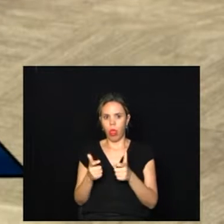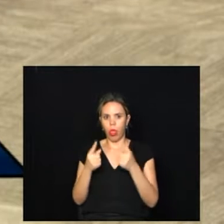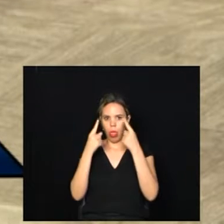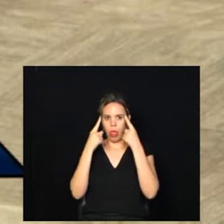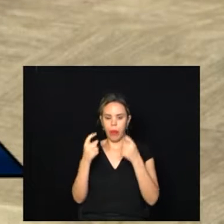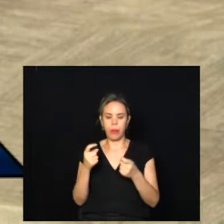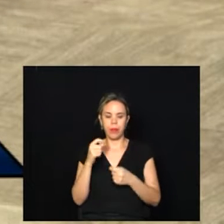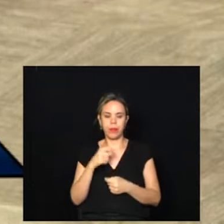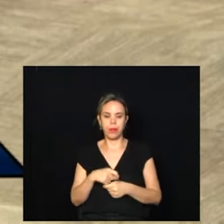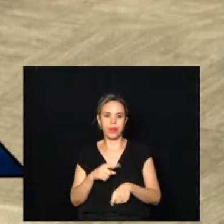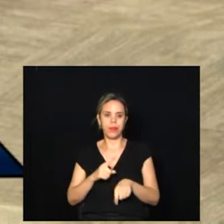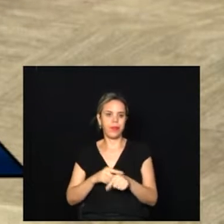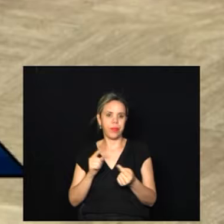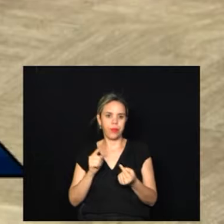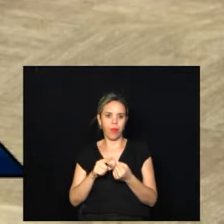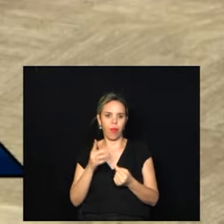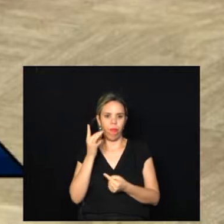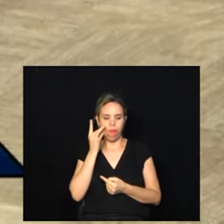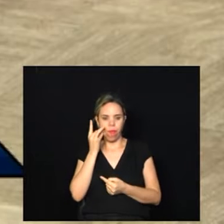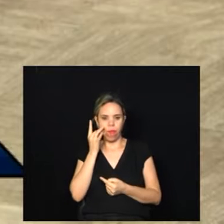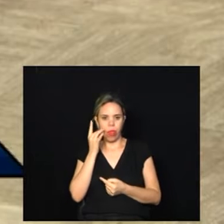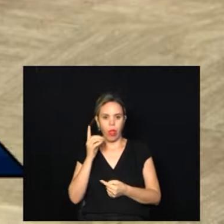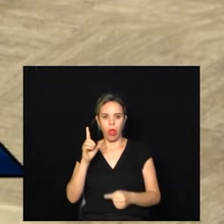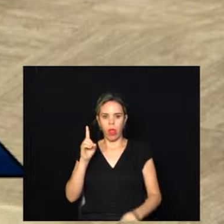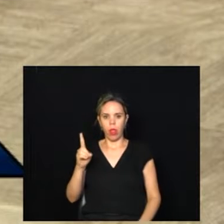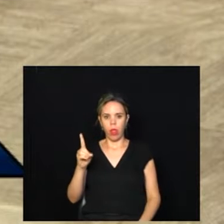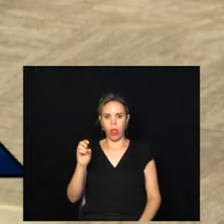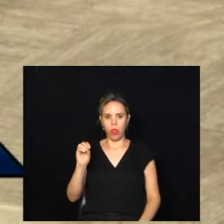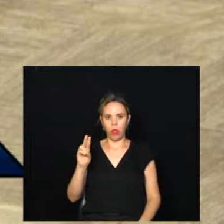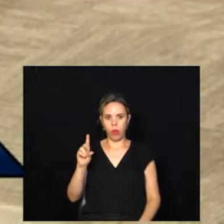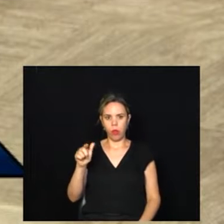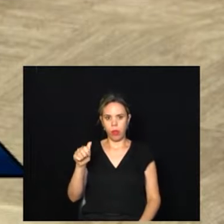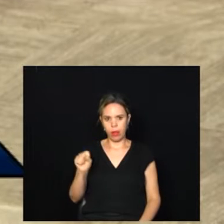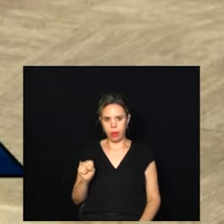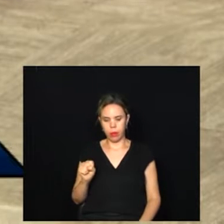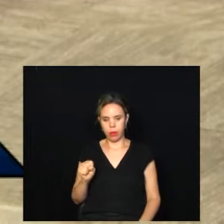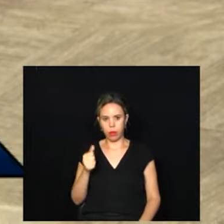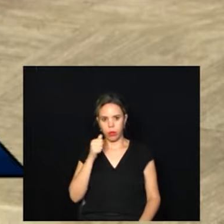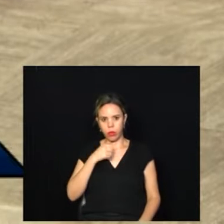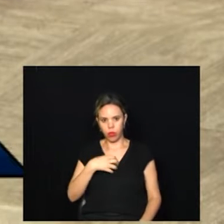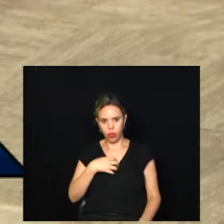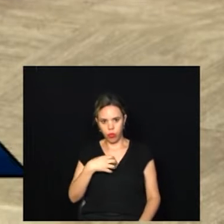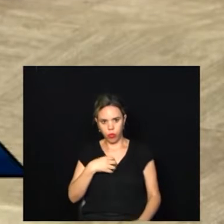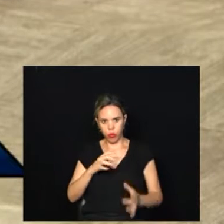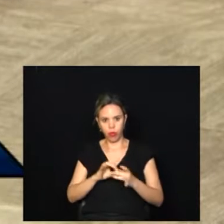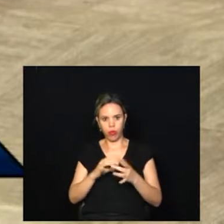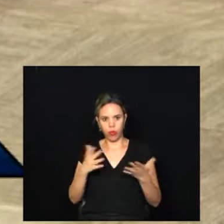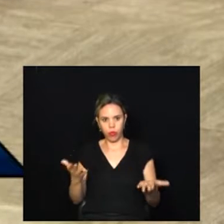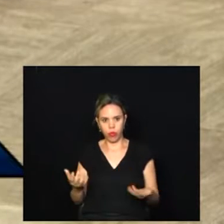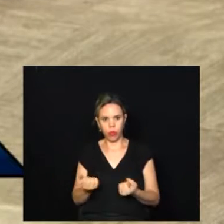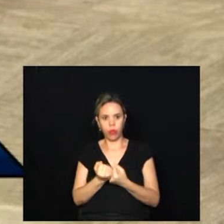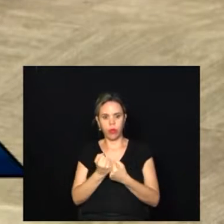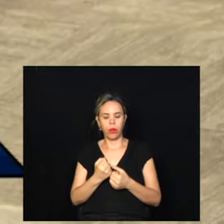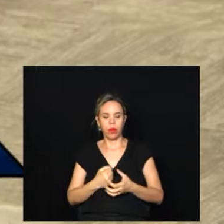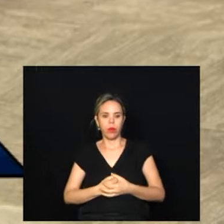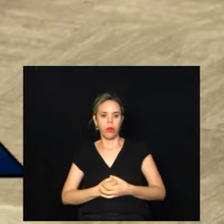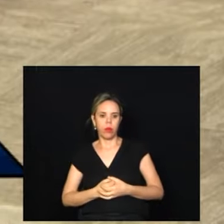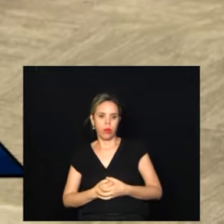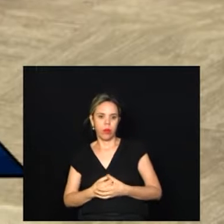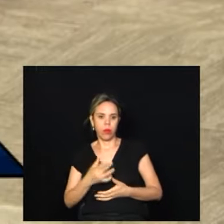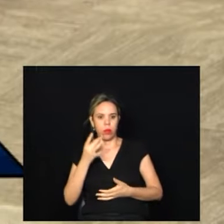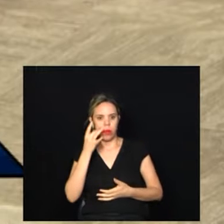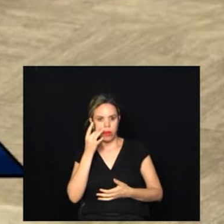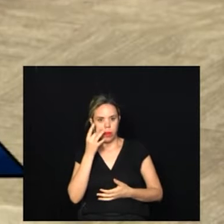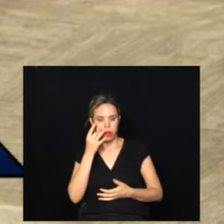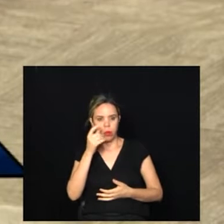violento. E nesse sentido, a presença das doulas contribui muito. Muitas mulheres se sentem mais à vontade, mais acolhidas, com a presença